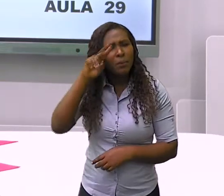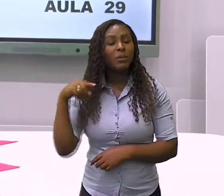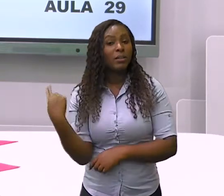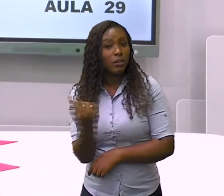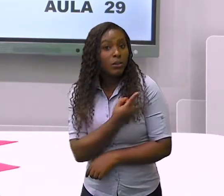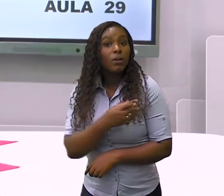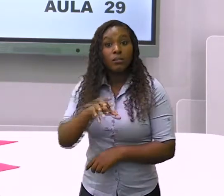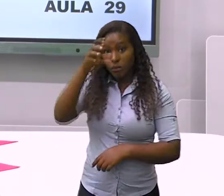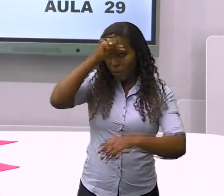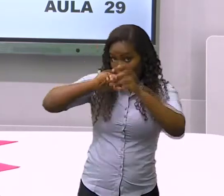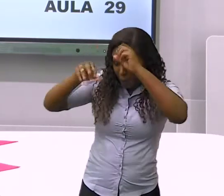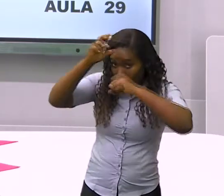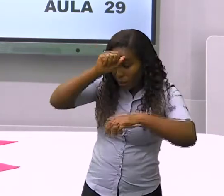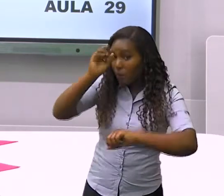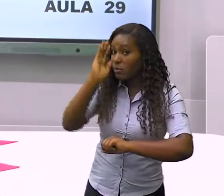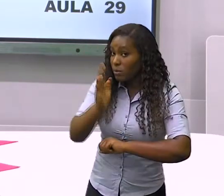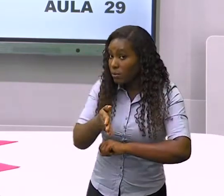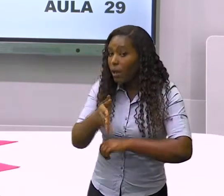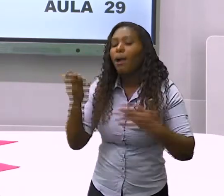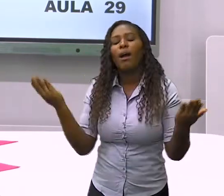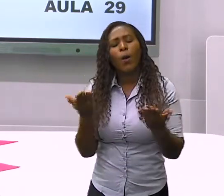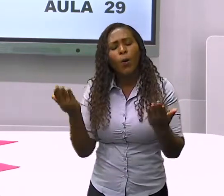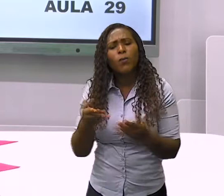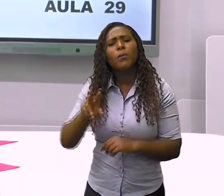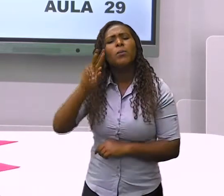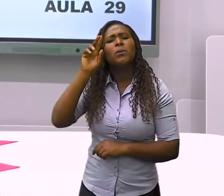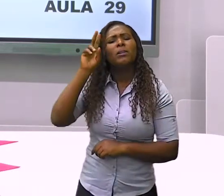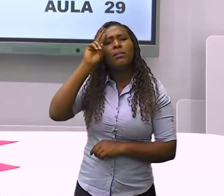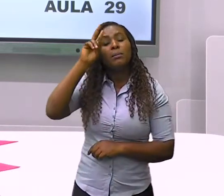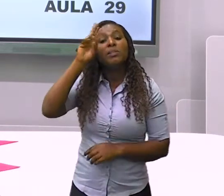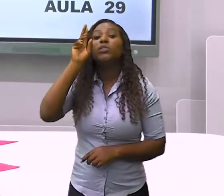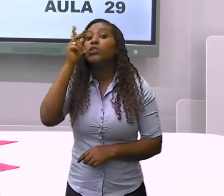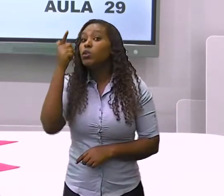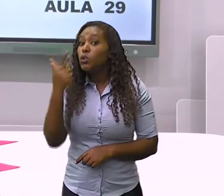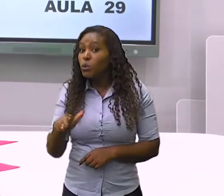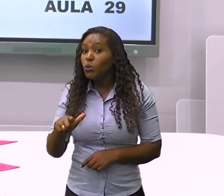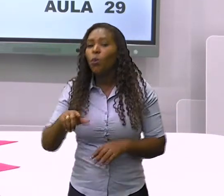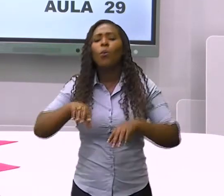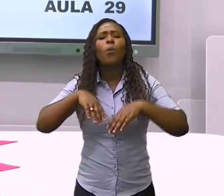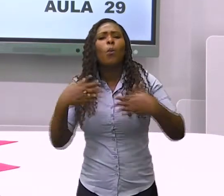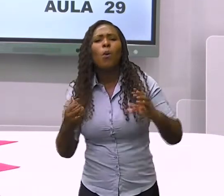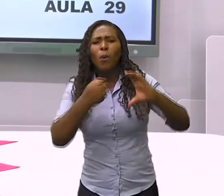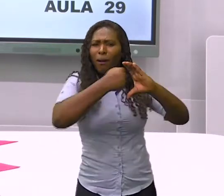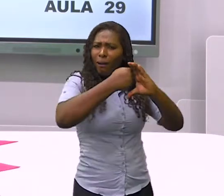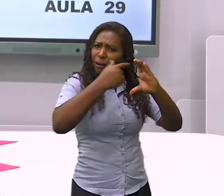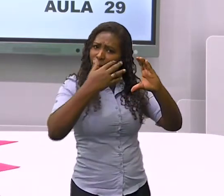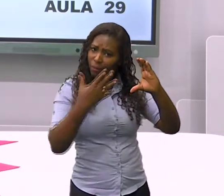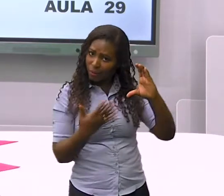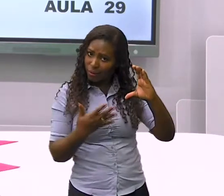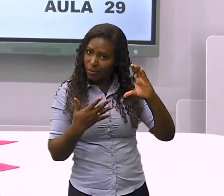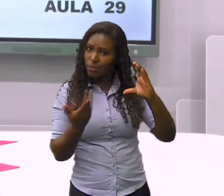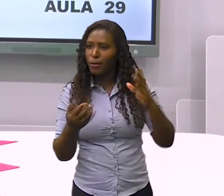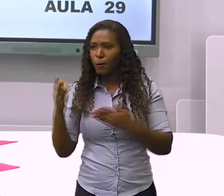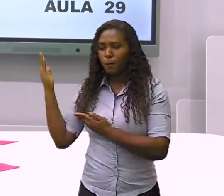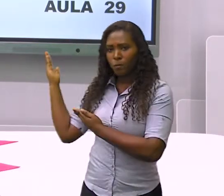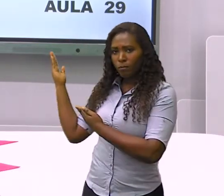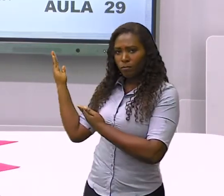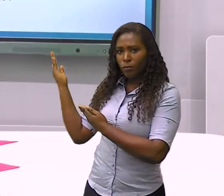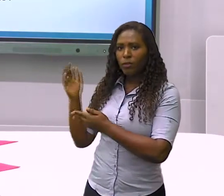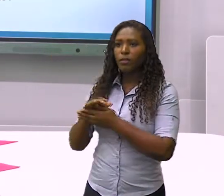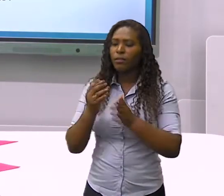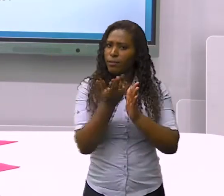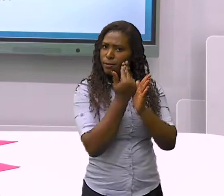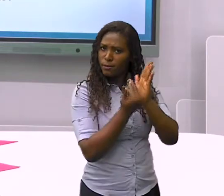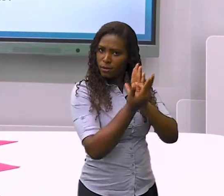e os trapézios. Agora nós vamos verificar as características de cada um dos paralelogramos. Vamos